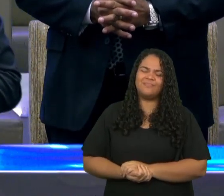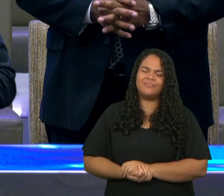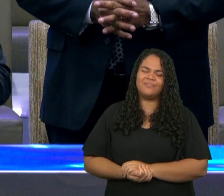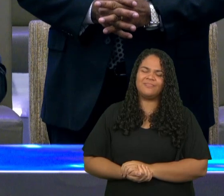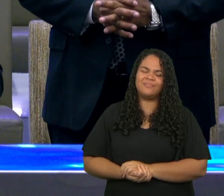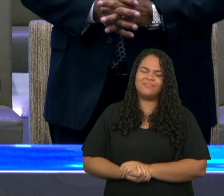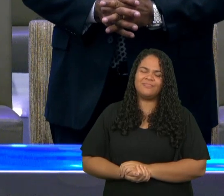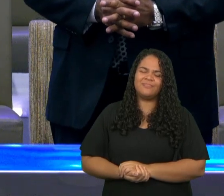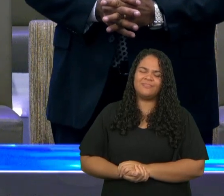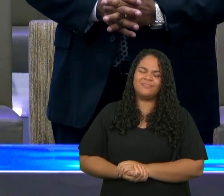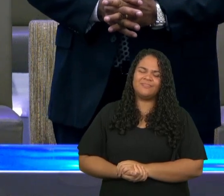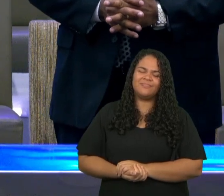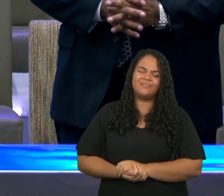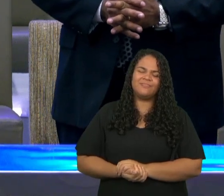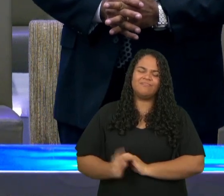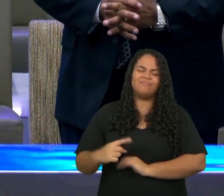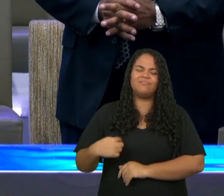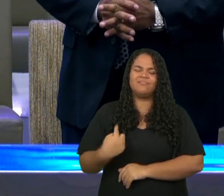Que me ame.